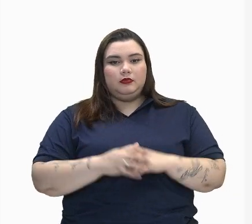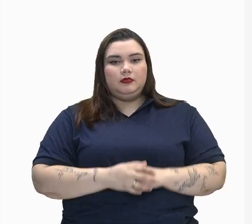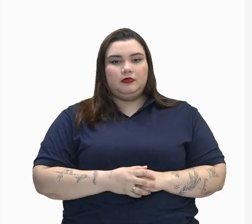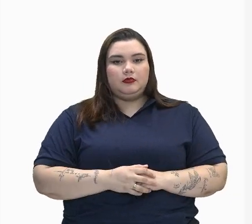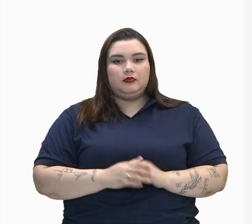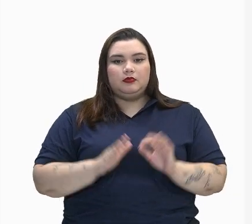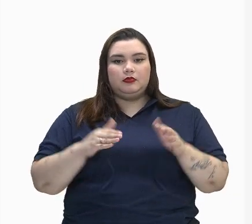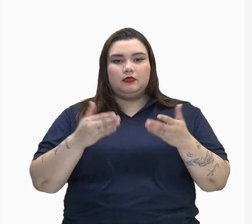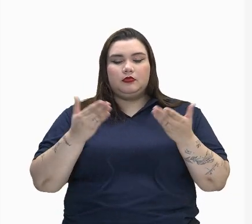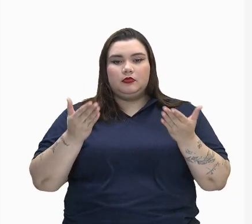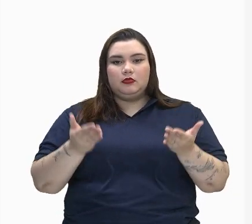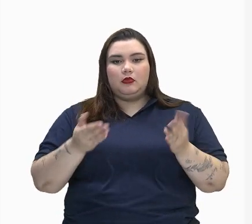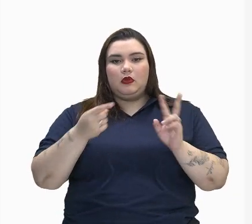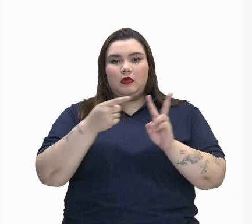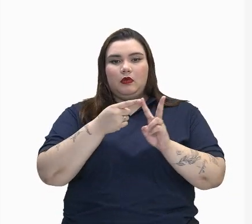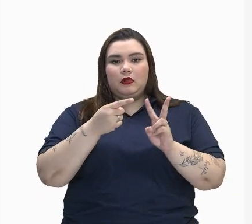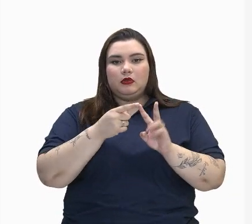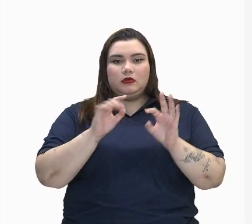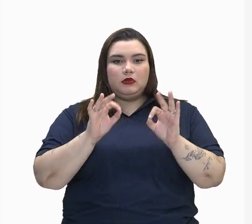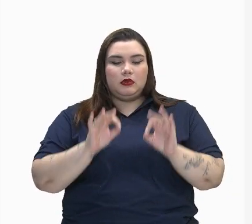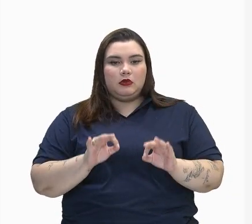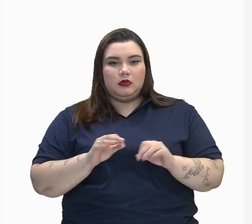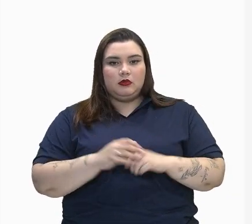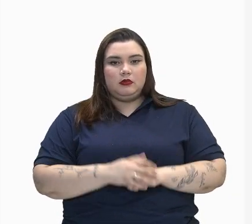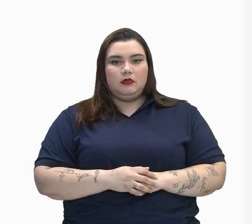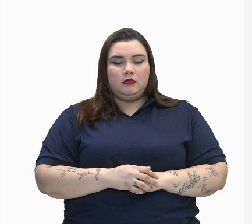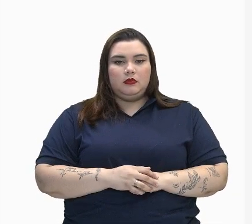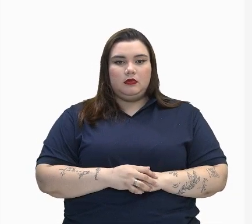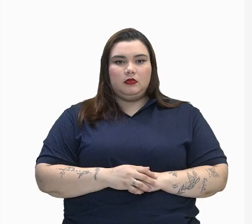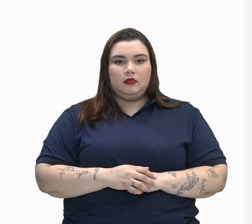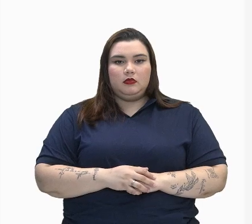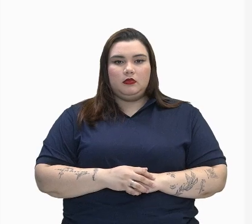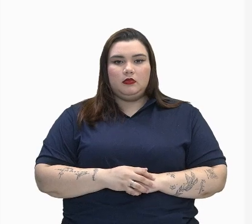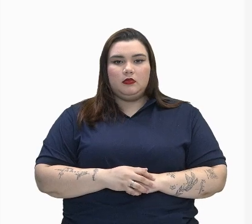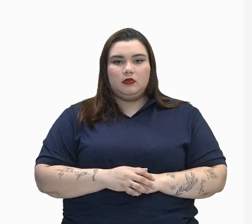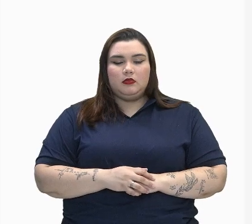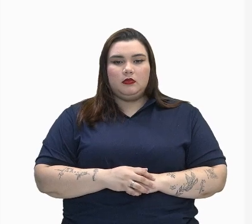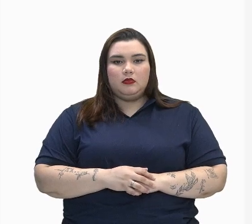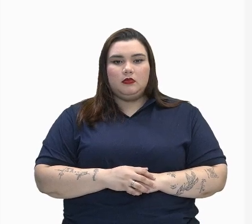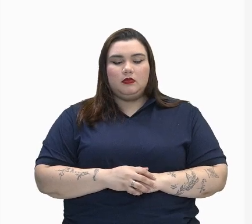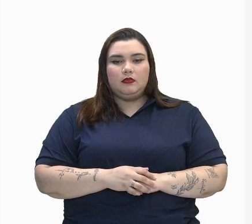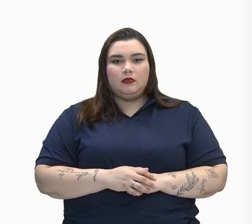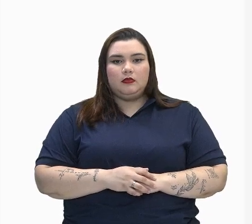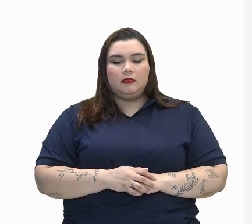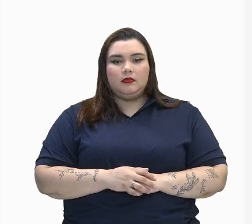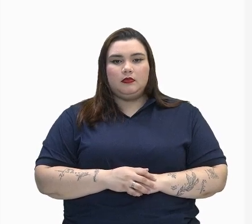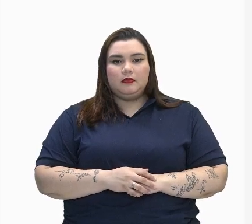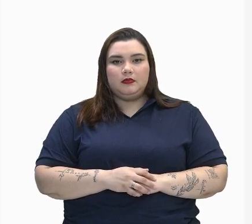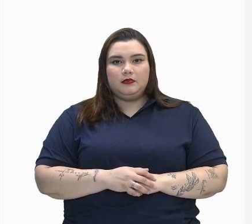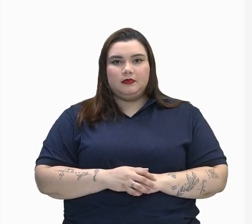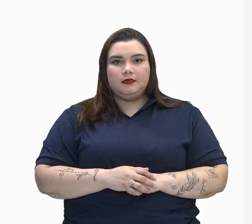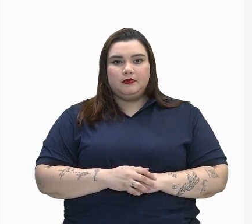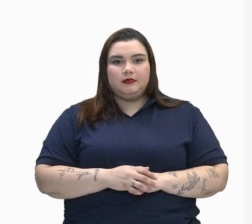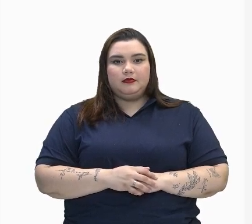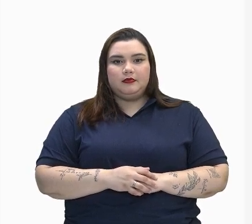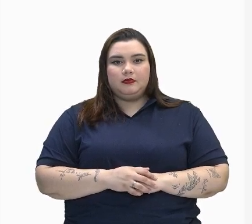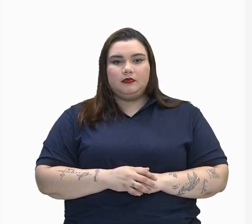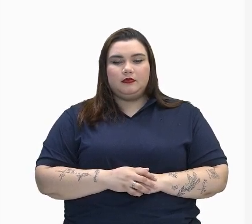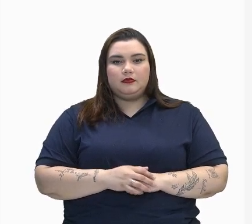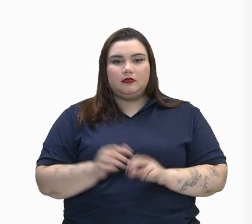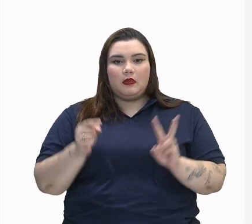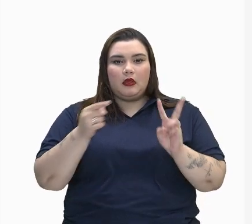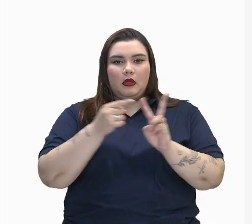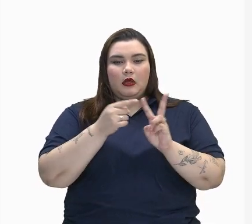quais são as raízes exatas. Voltem lá na cartela das raízes exatas. Observem aqui. A